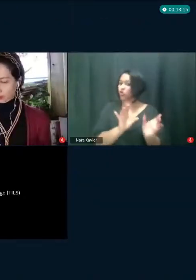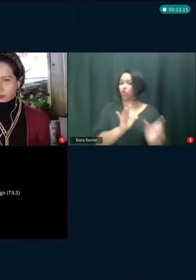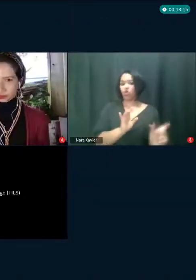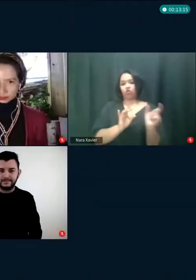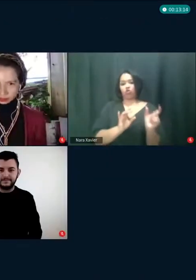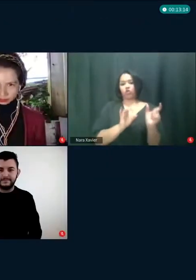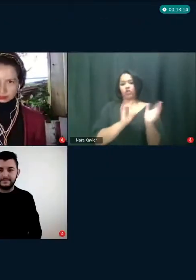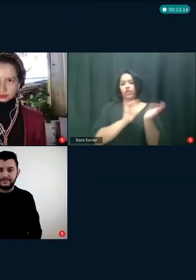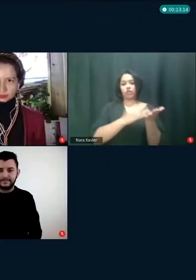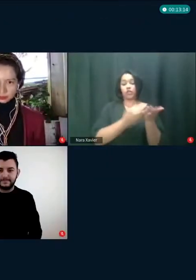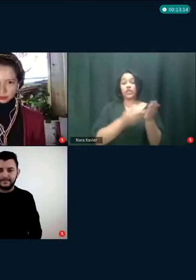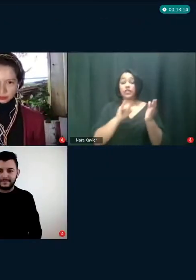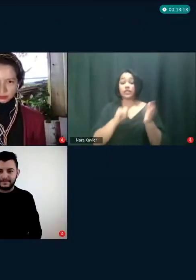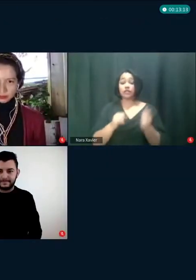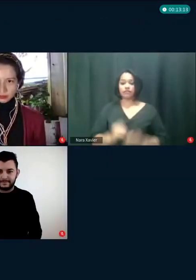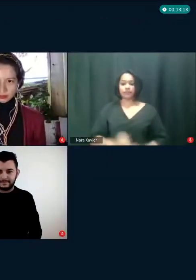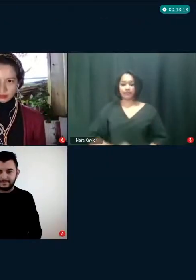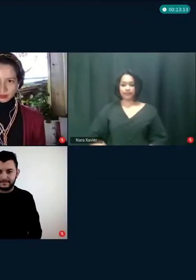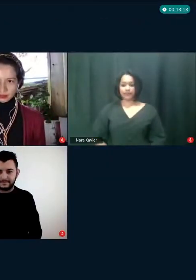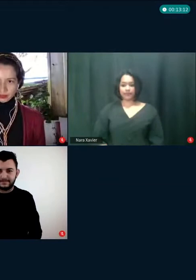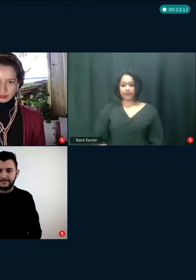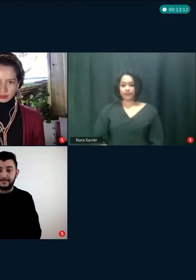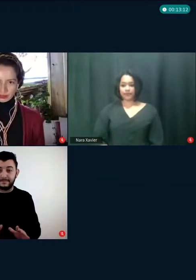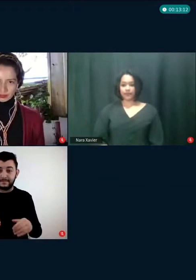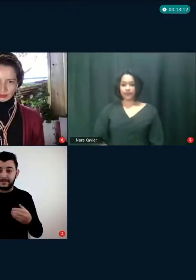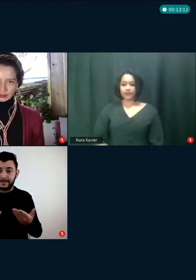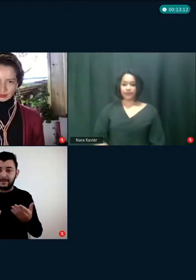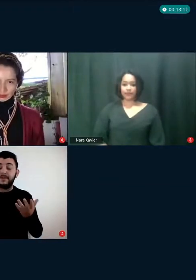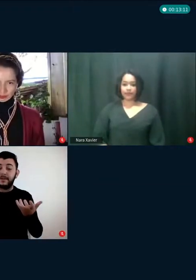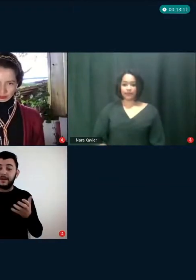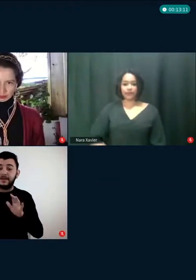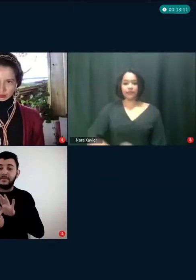quiser destacar a ideia do profissional, que